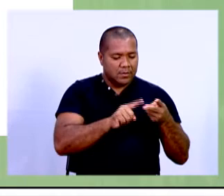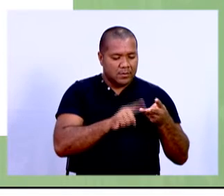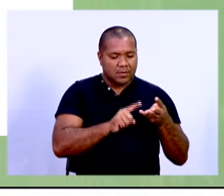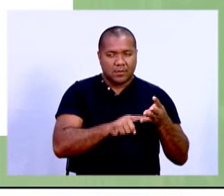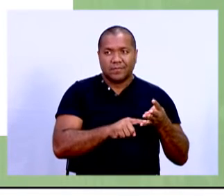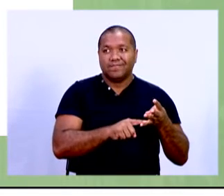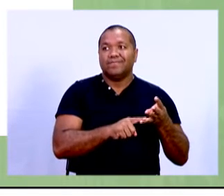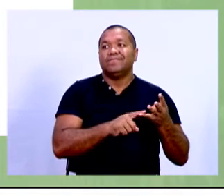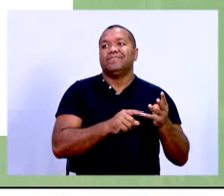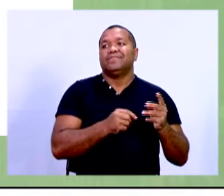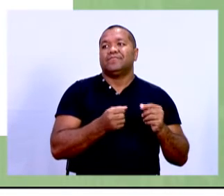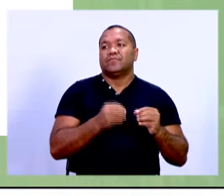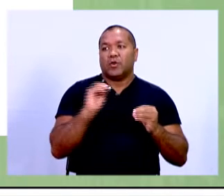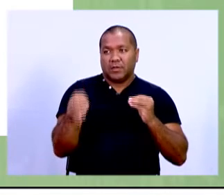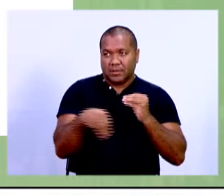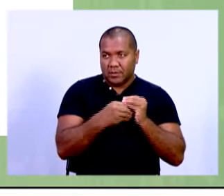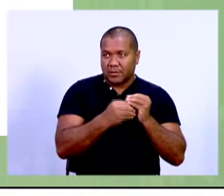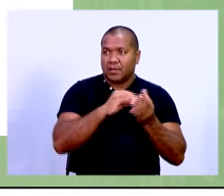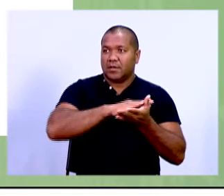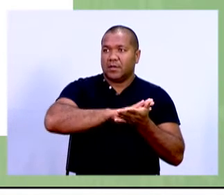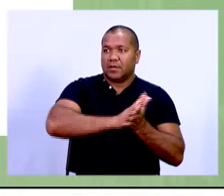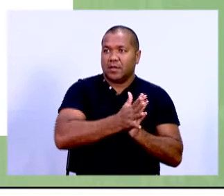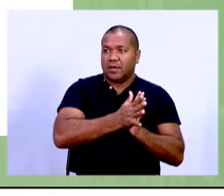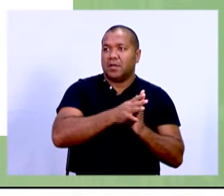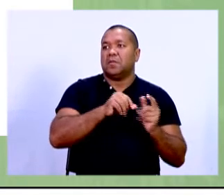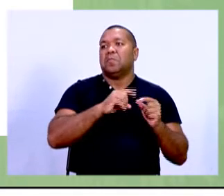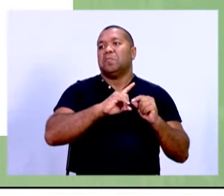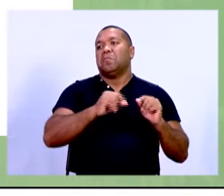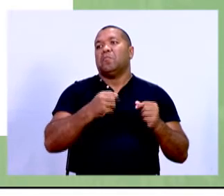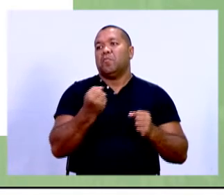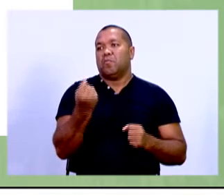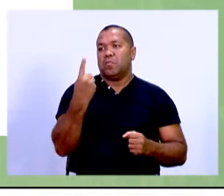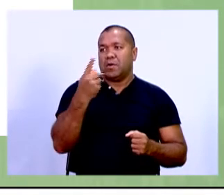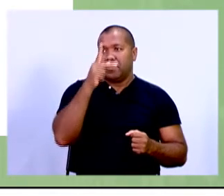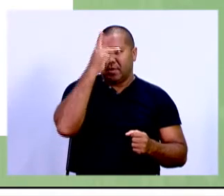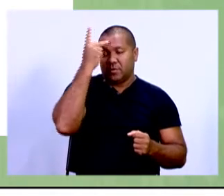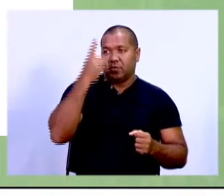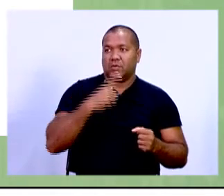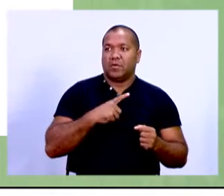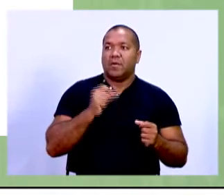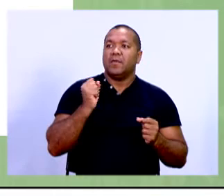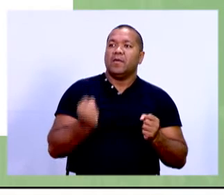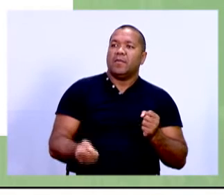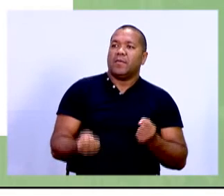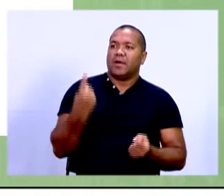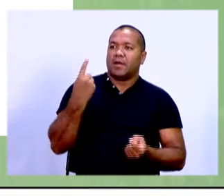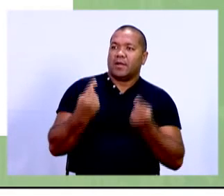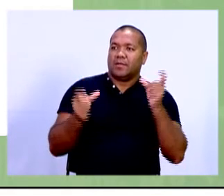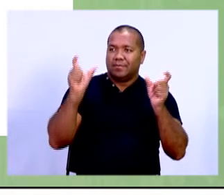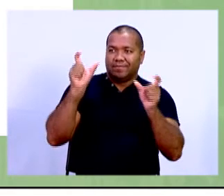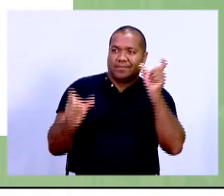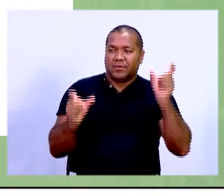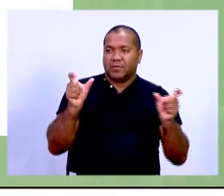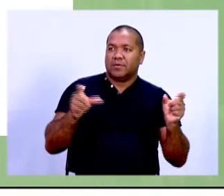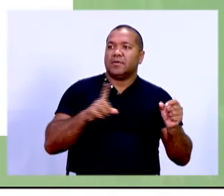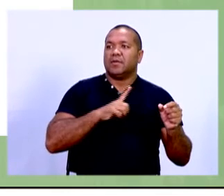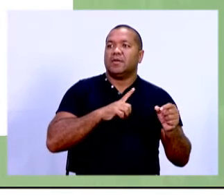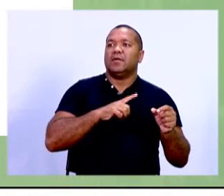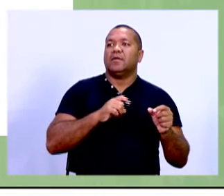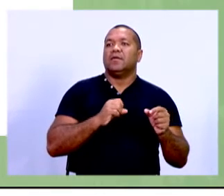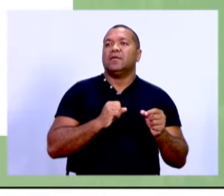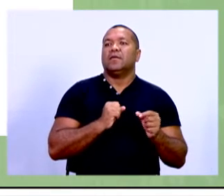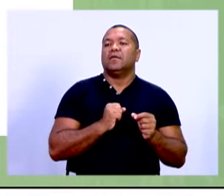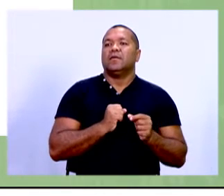deletar dados, tá? Então, uma pessoa vai... Para cada pessoa eu tenho um cliente e para